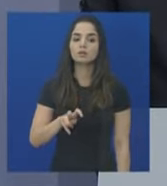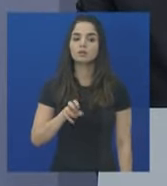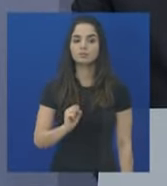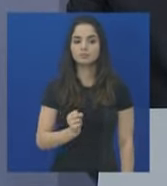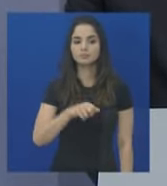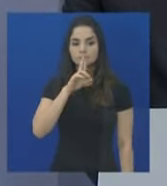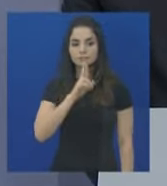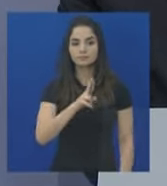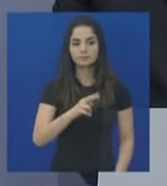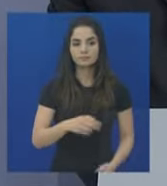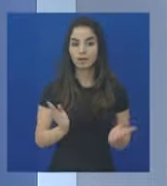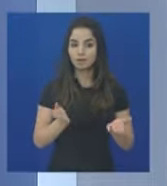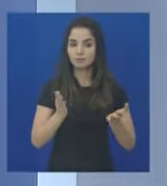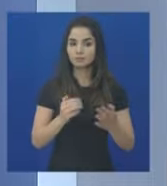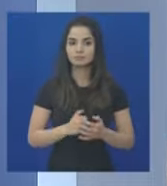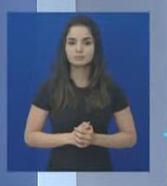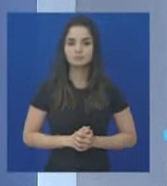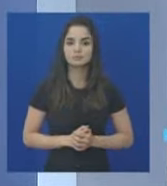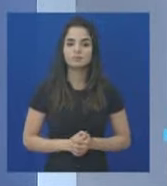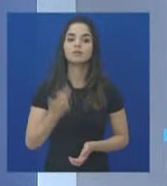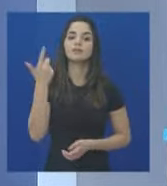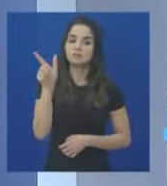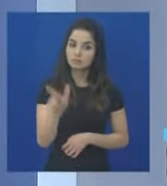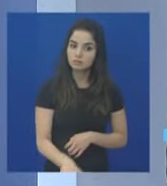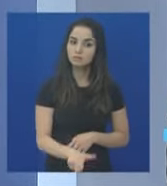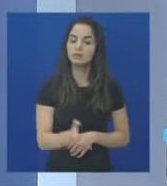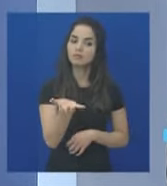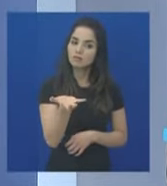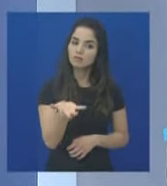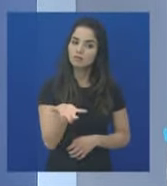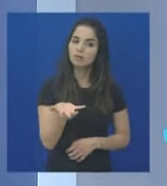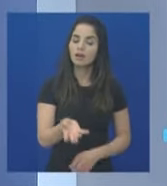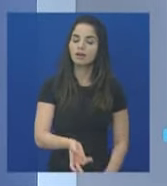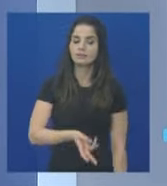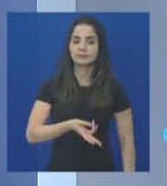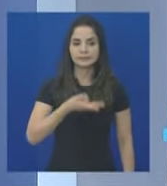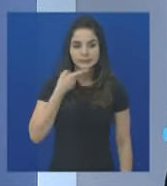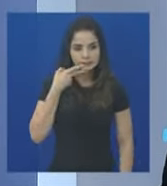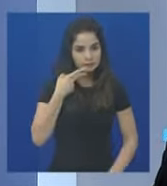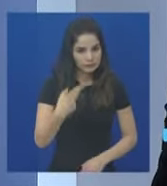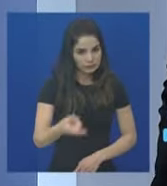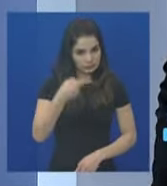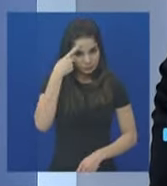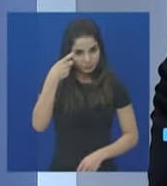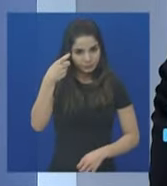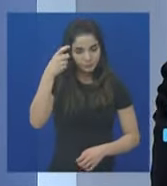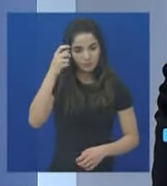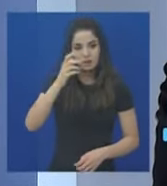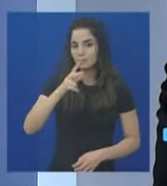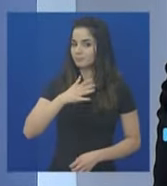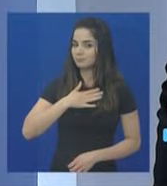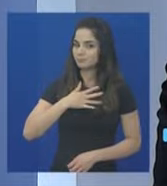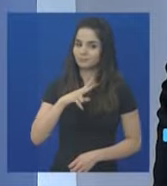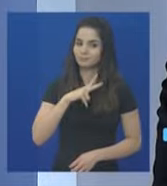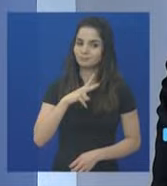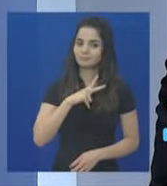a réplica, a partir de agora. Mais uma vez, eu quero deixar a minha indignação com essas questões pessoais.